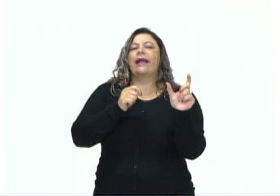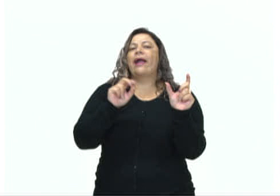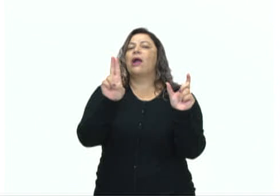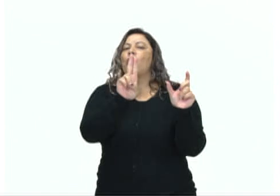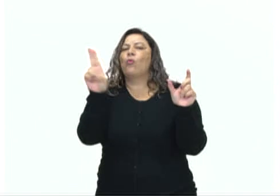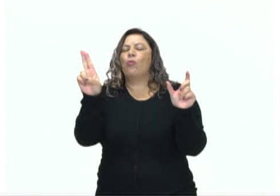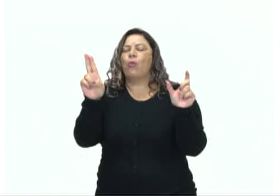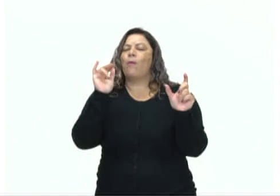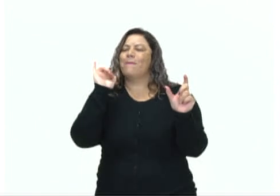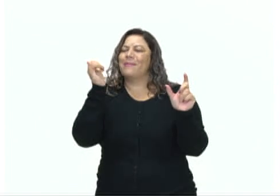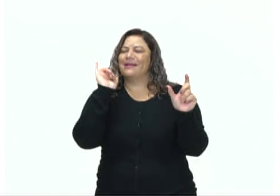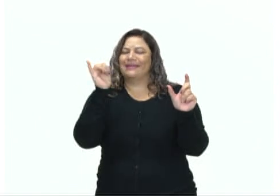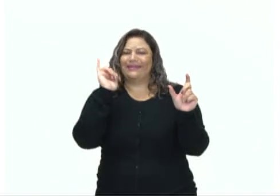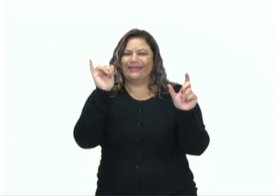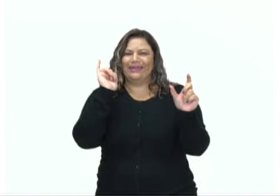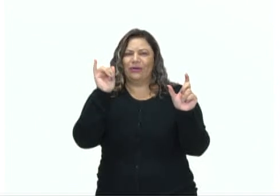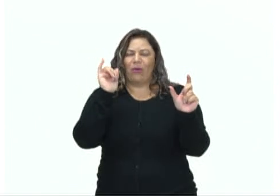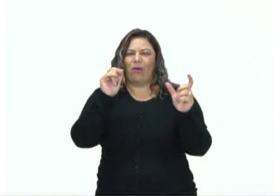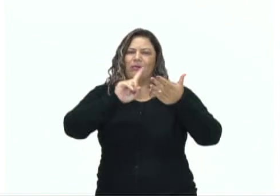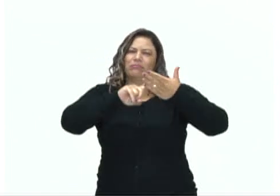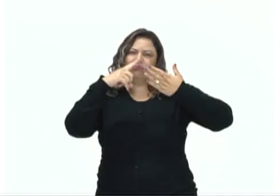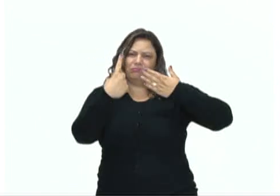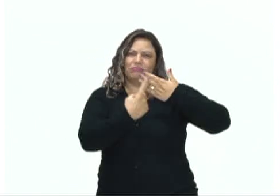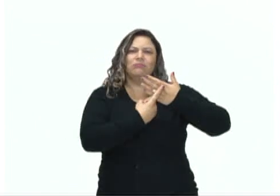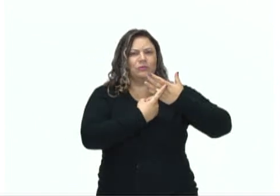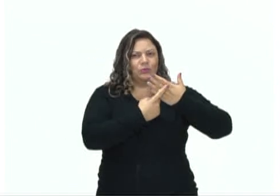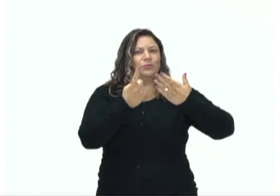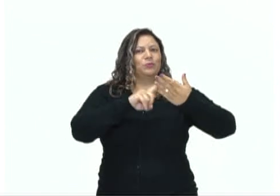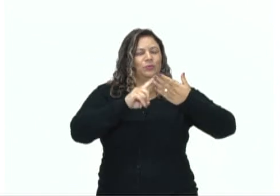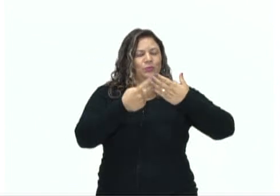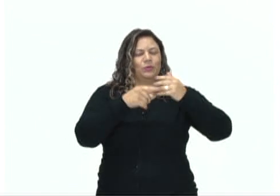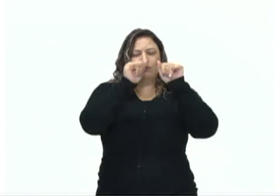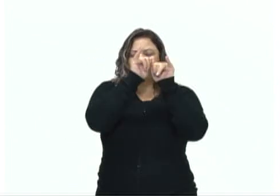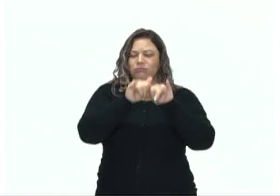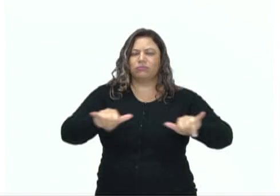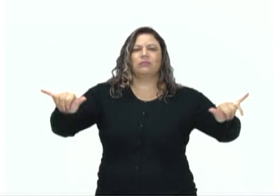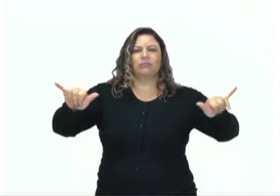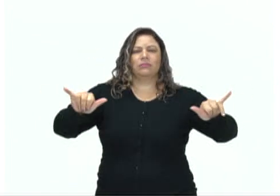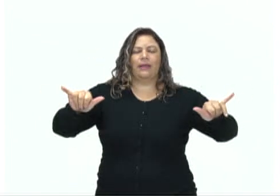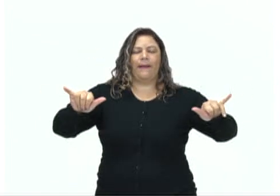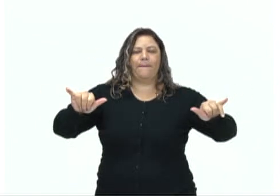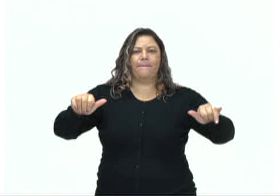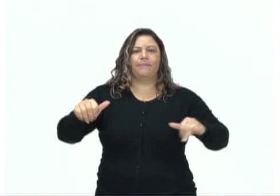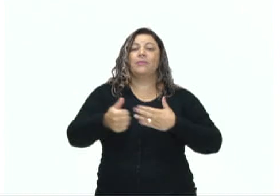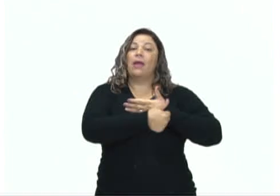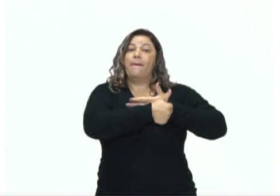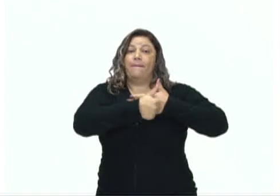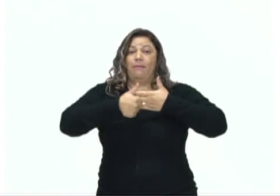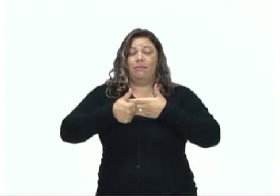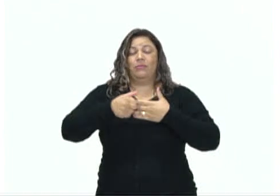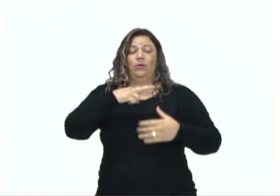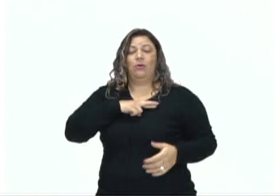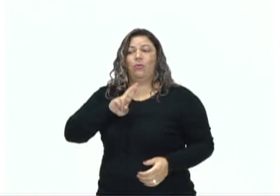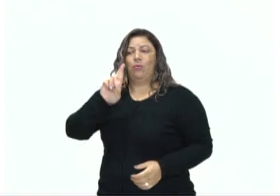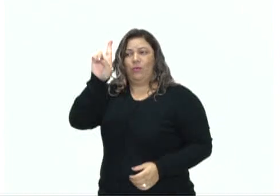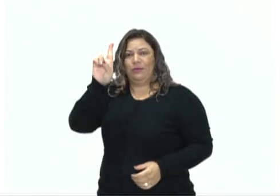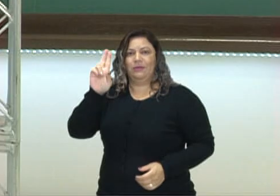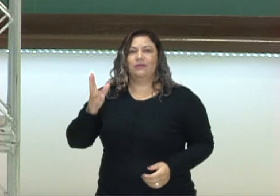uma narrativa alegórica com o objetivo de propagar conceitos morais e/ou